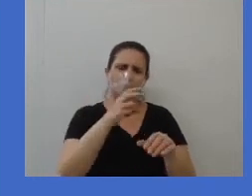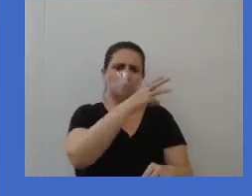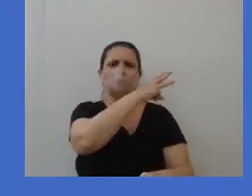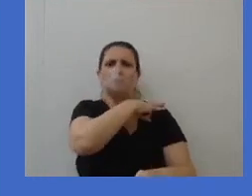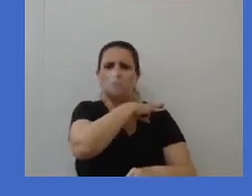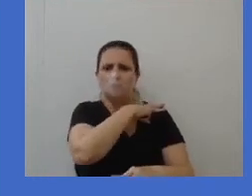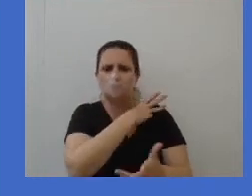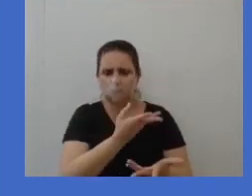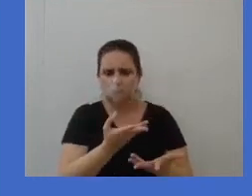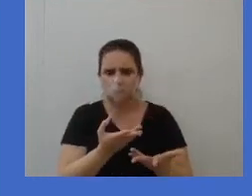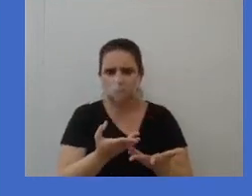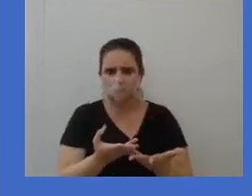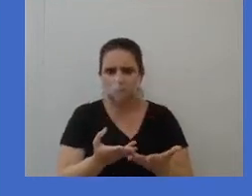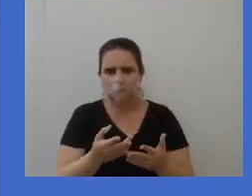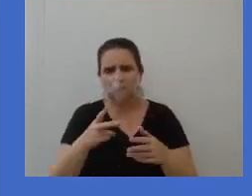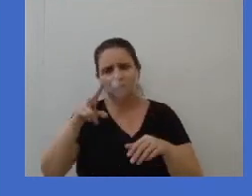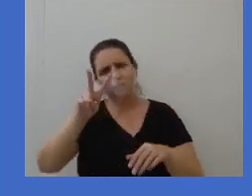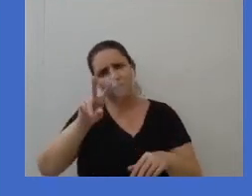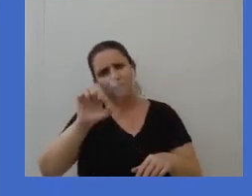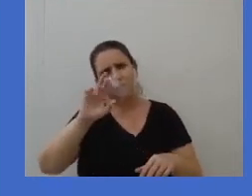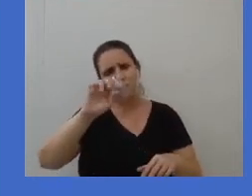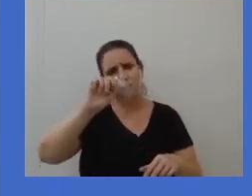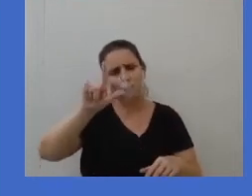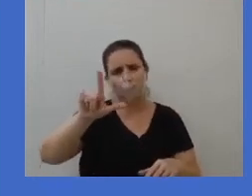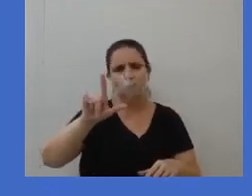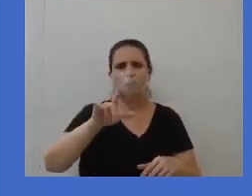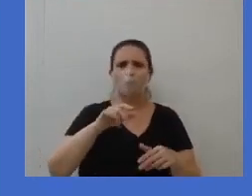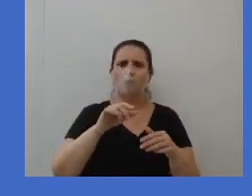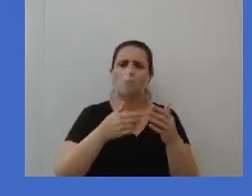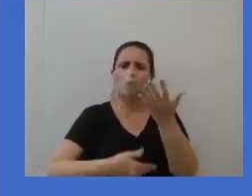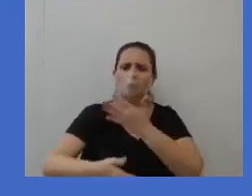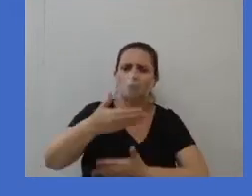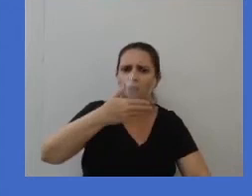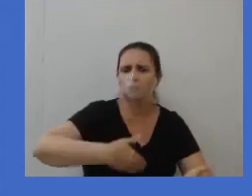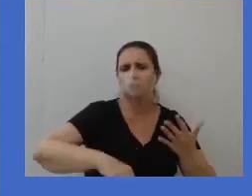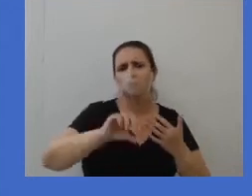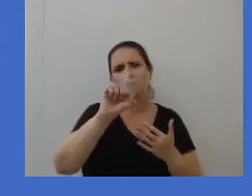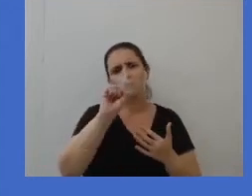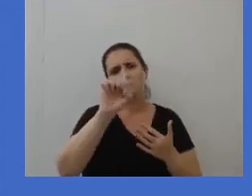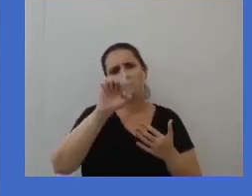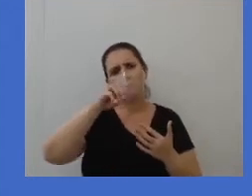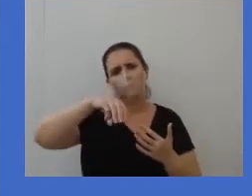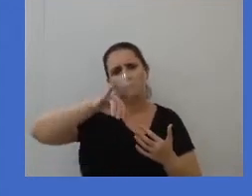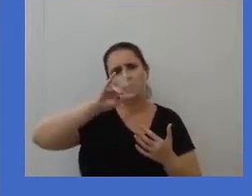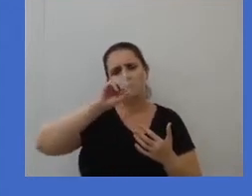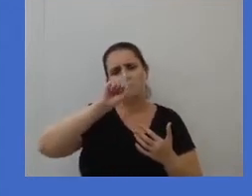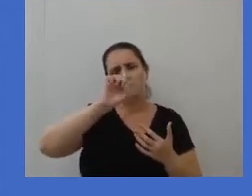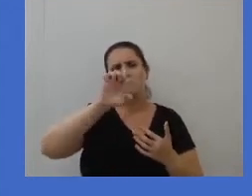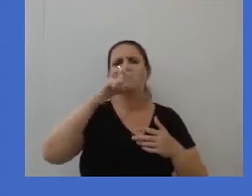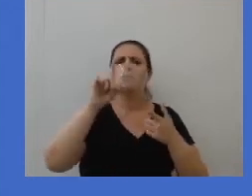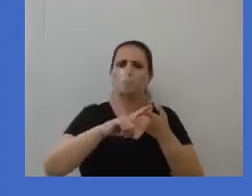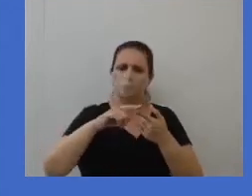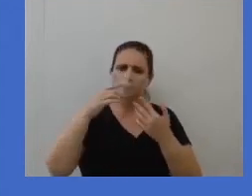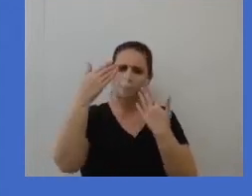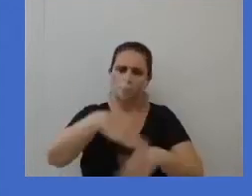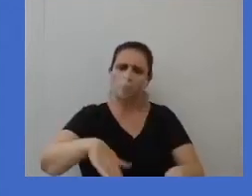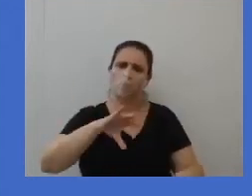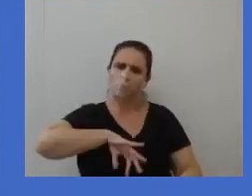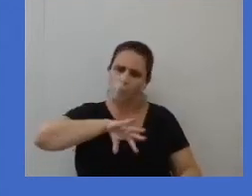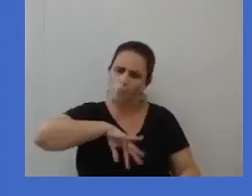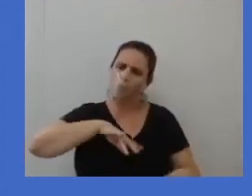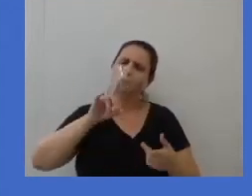Essa questão da relação do verbal com outras semioses acontece também lá na prova de português, nas